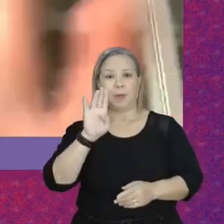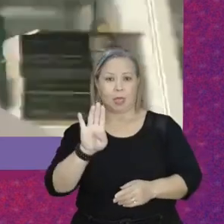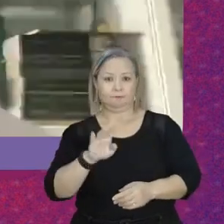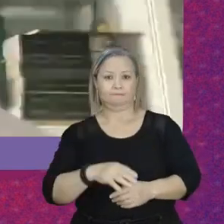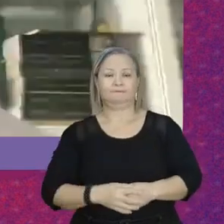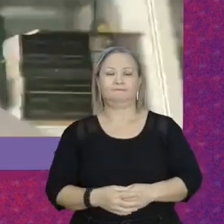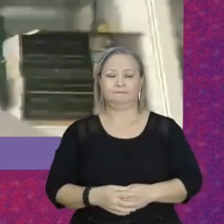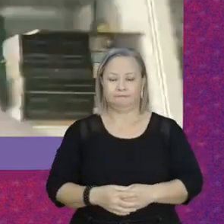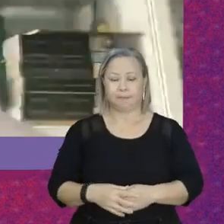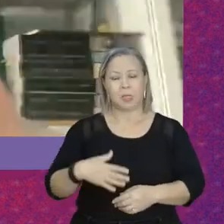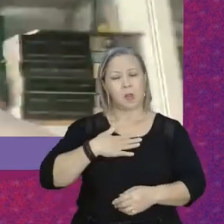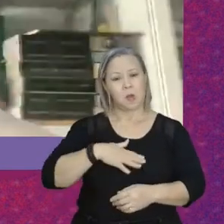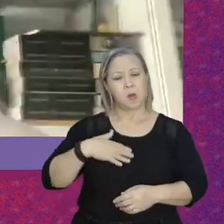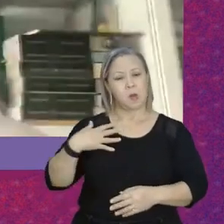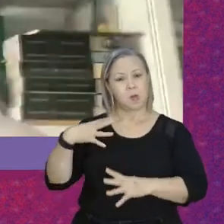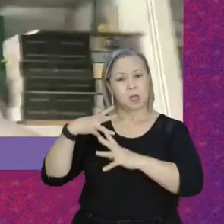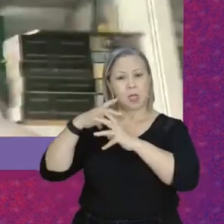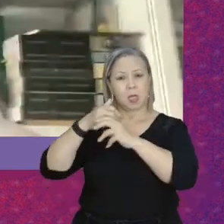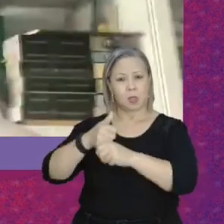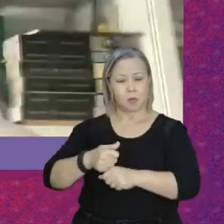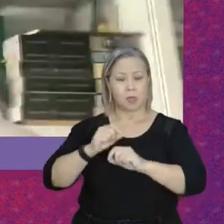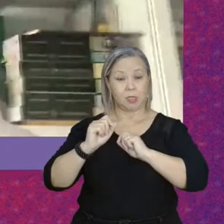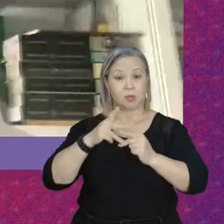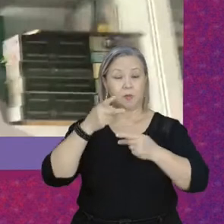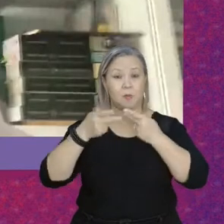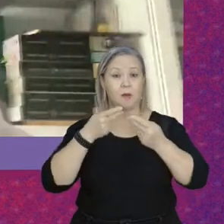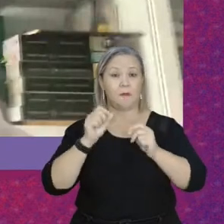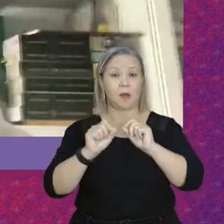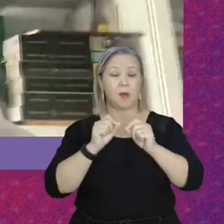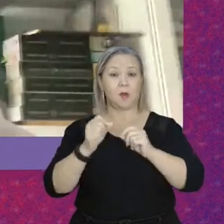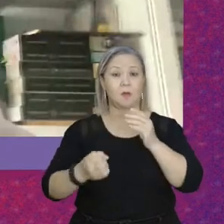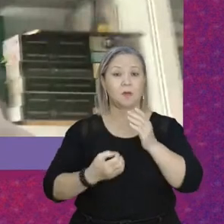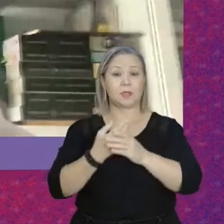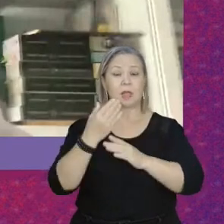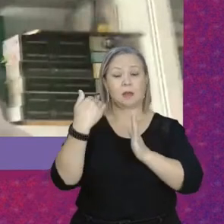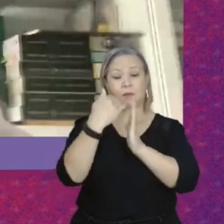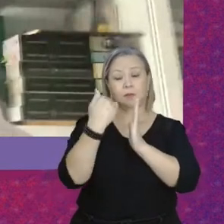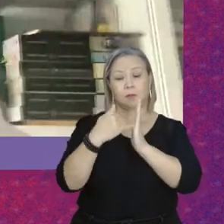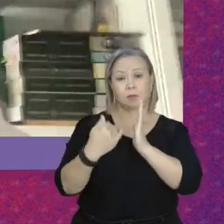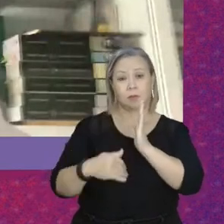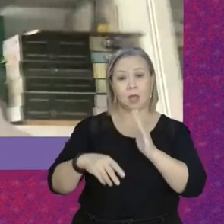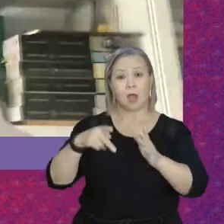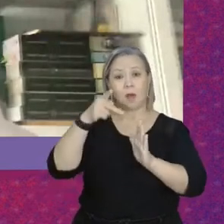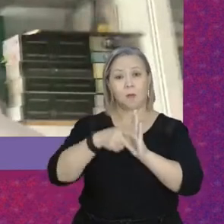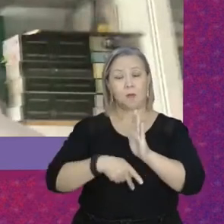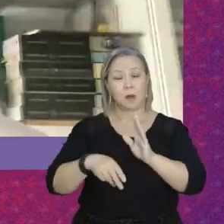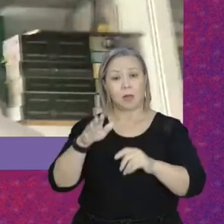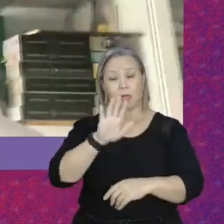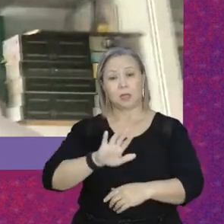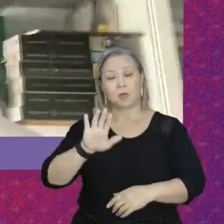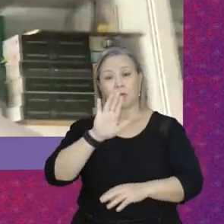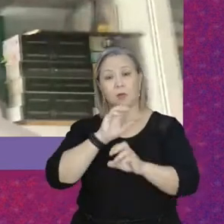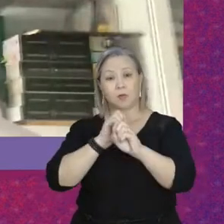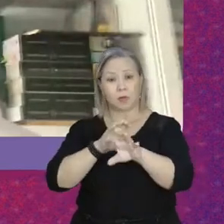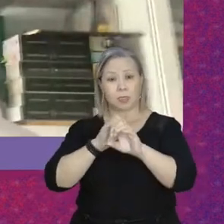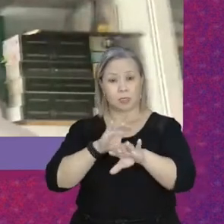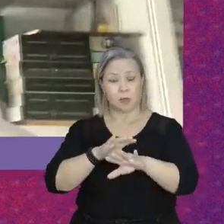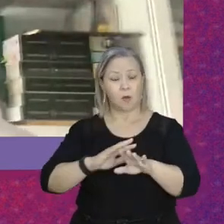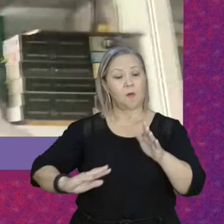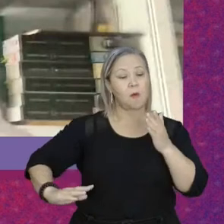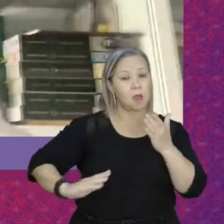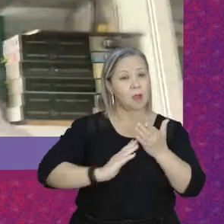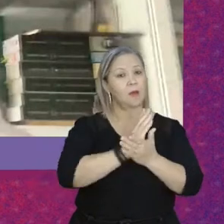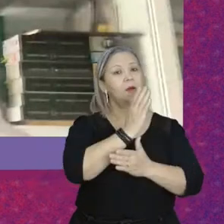eu gostaria de retomar isso para falar do que está estabelecido no Plano Nacional de Educação, que foi aprovado